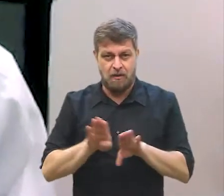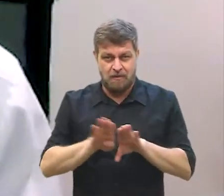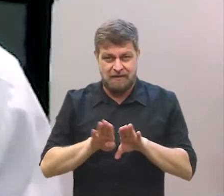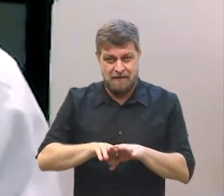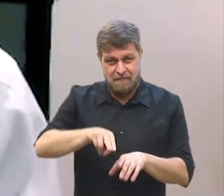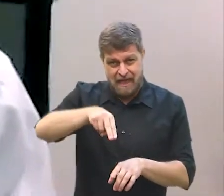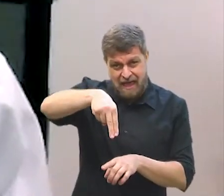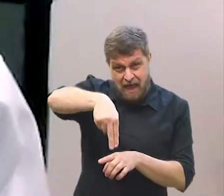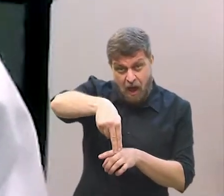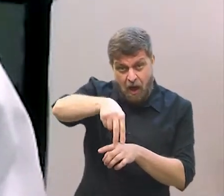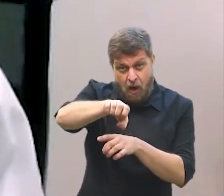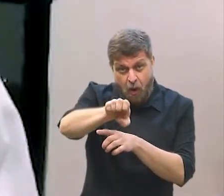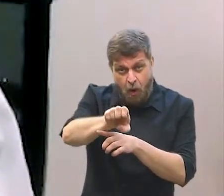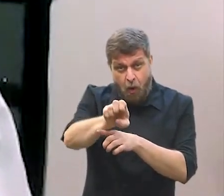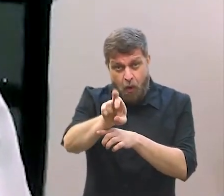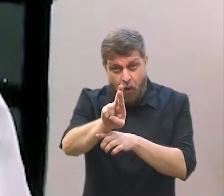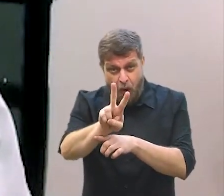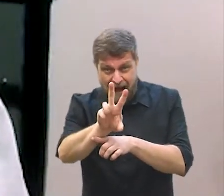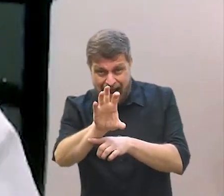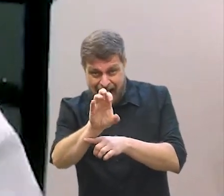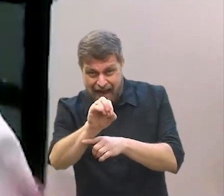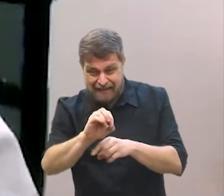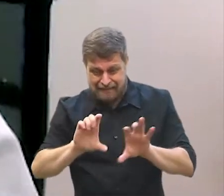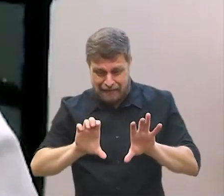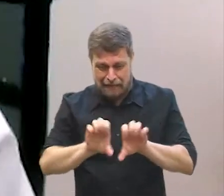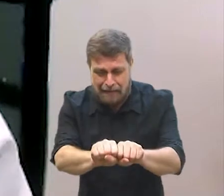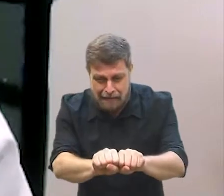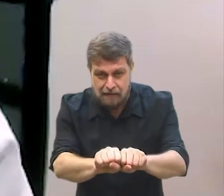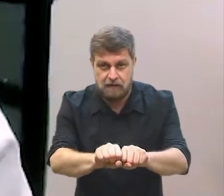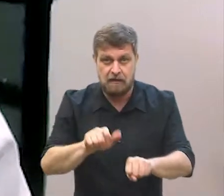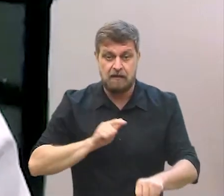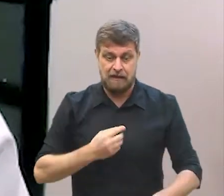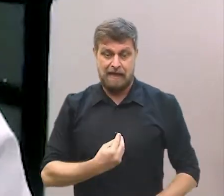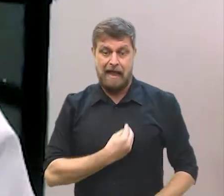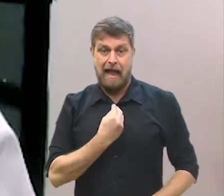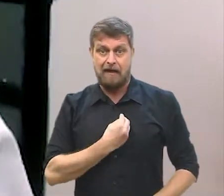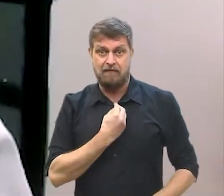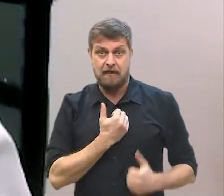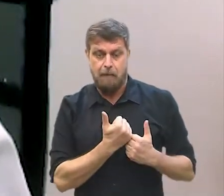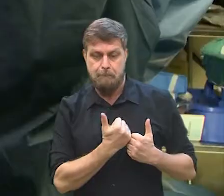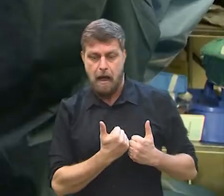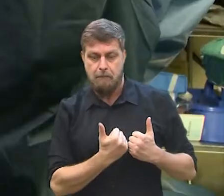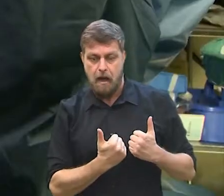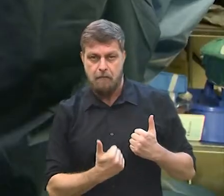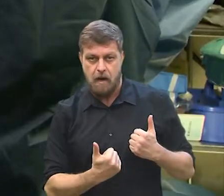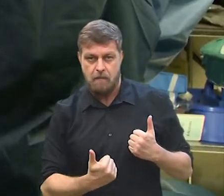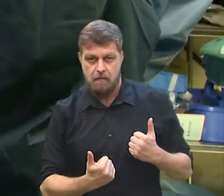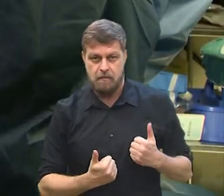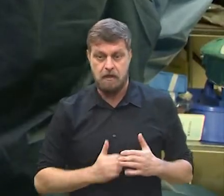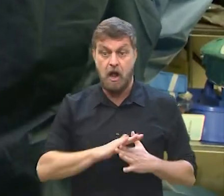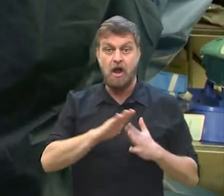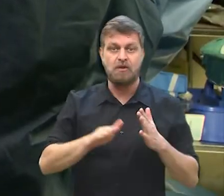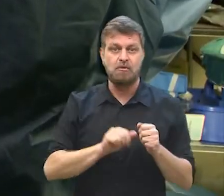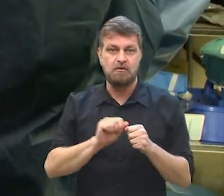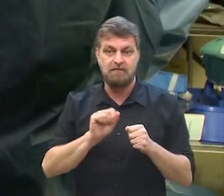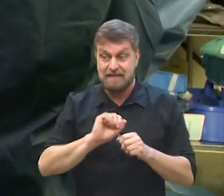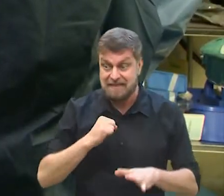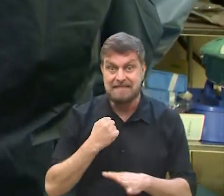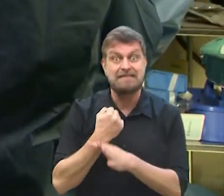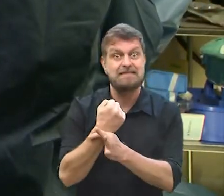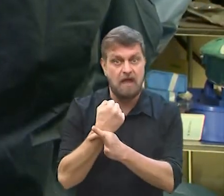pegar nervos que são essenciais, né, à qualidade de vida do paciente, tudo isso deixa a cirurgia mais